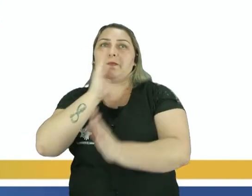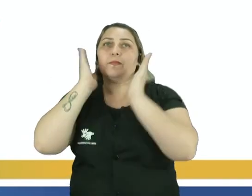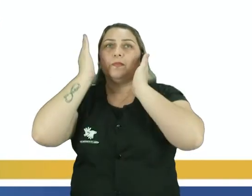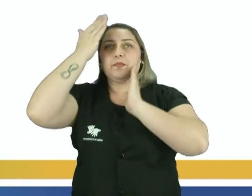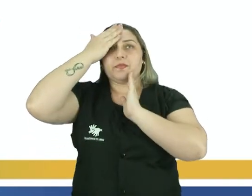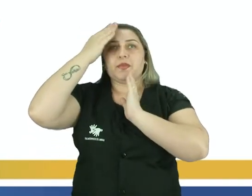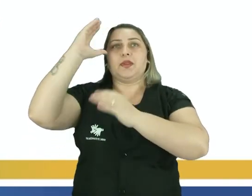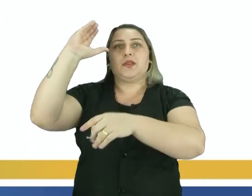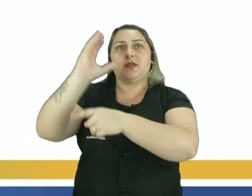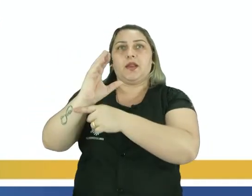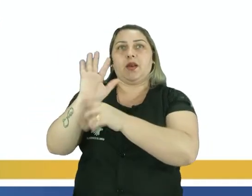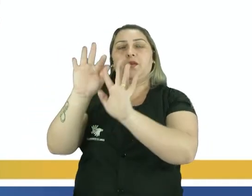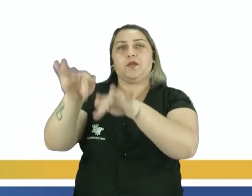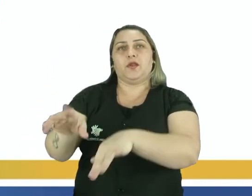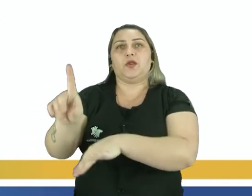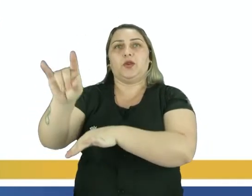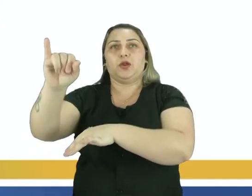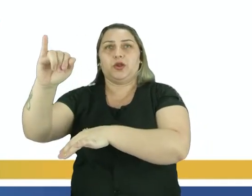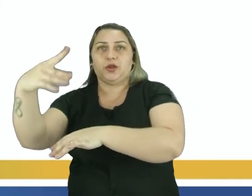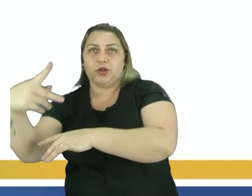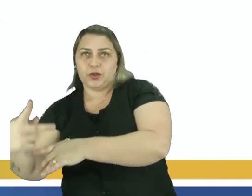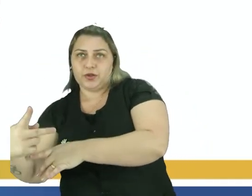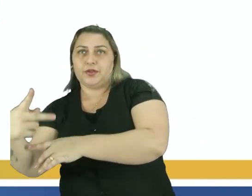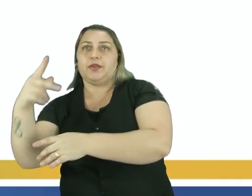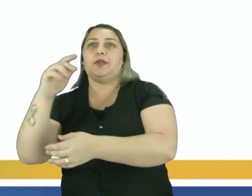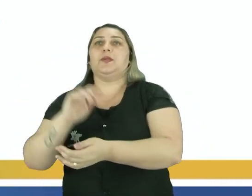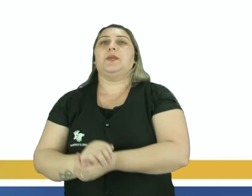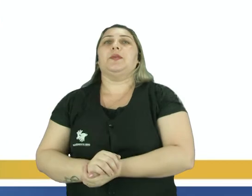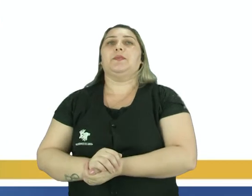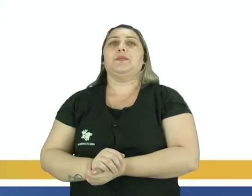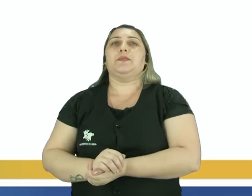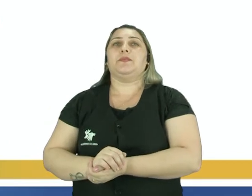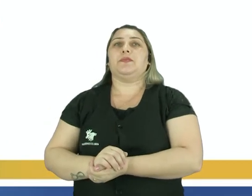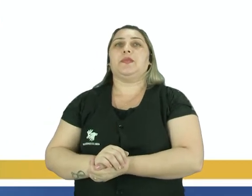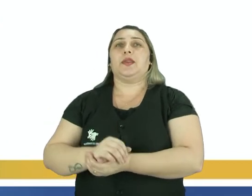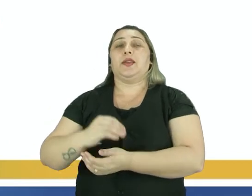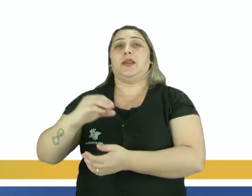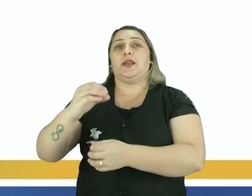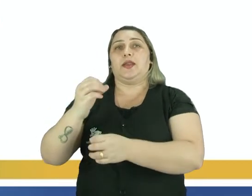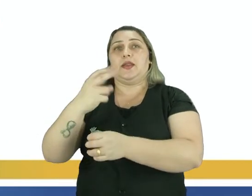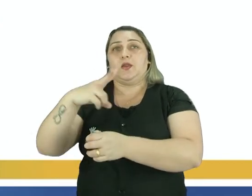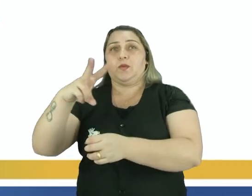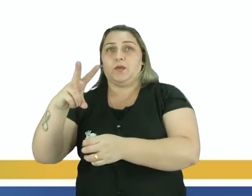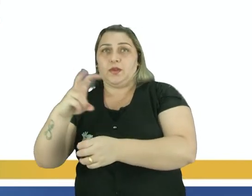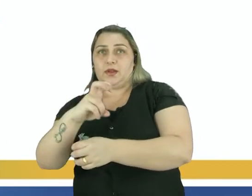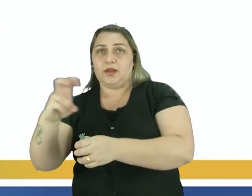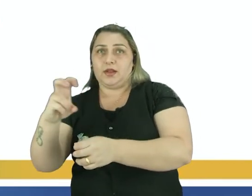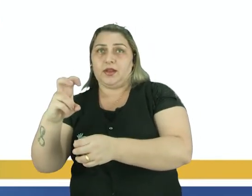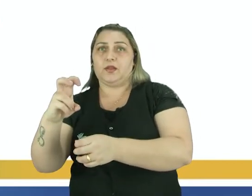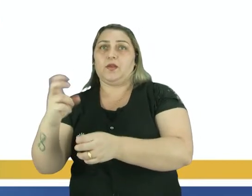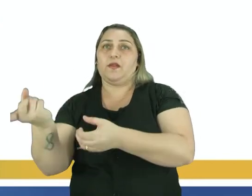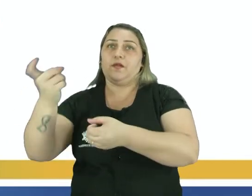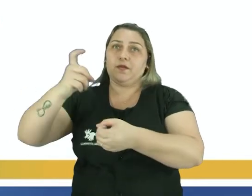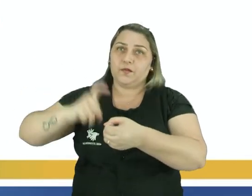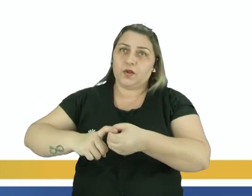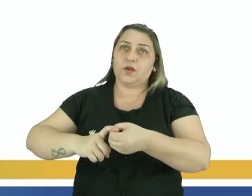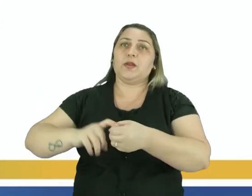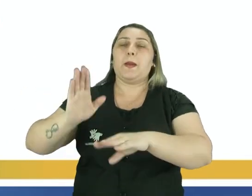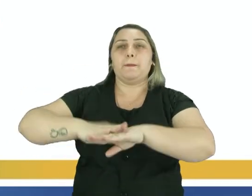C, o fim do DIP, que é o Departamento de Imprensa e Propaganda, o slogan 50 anos em 5, o retorno